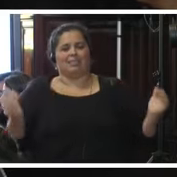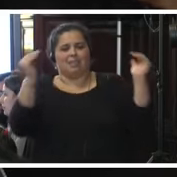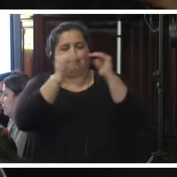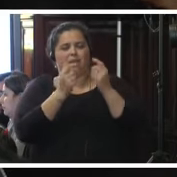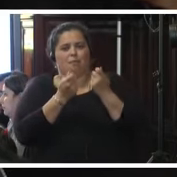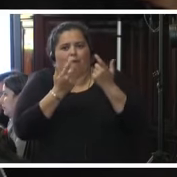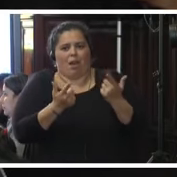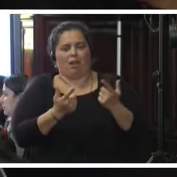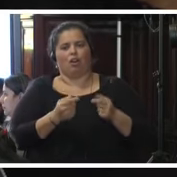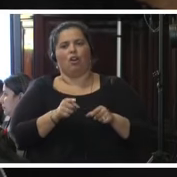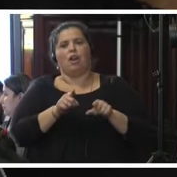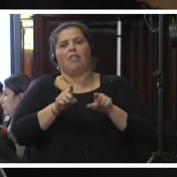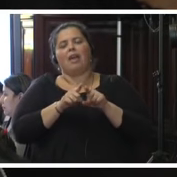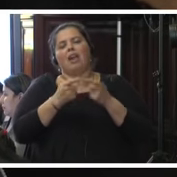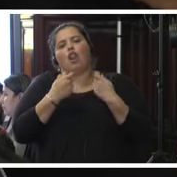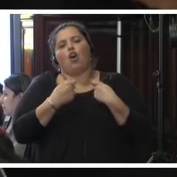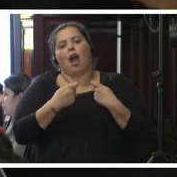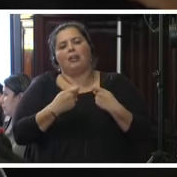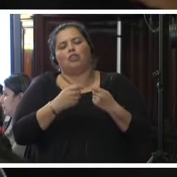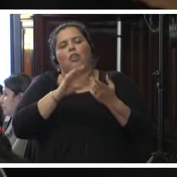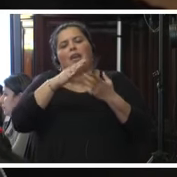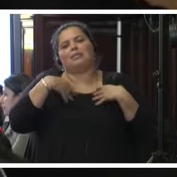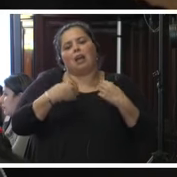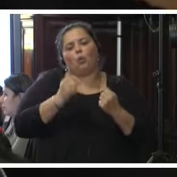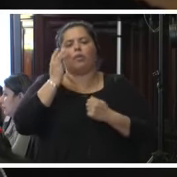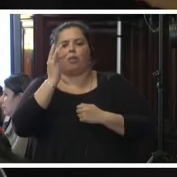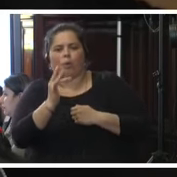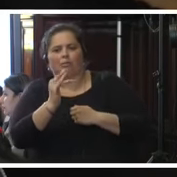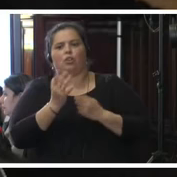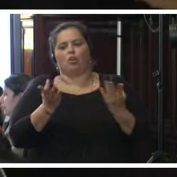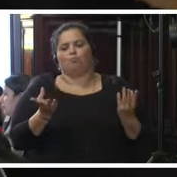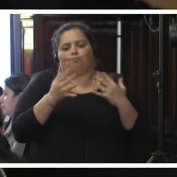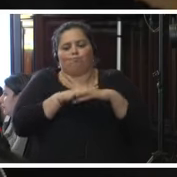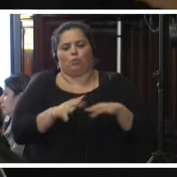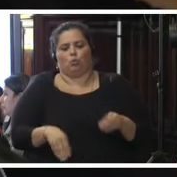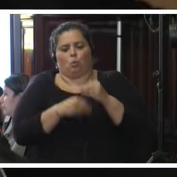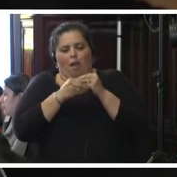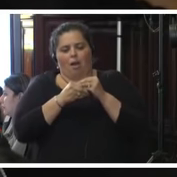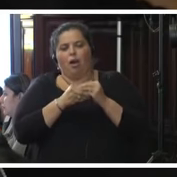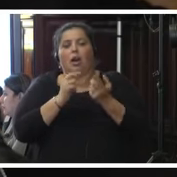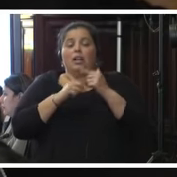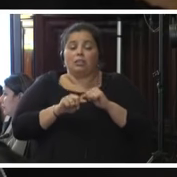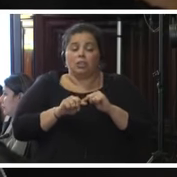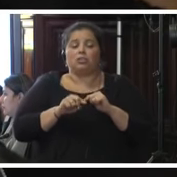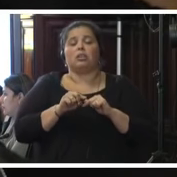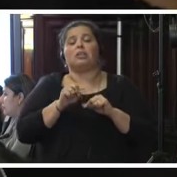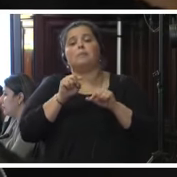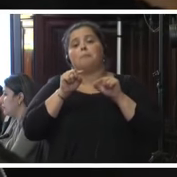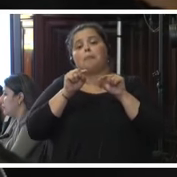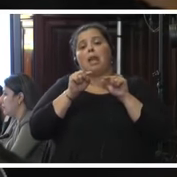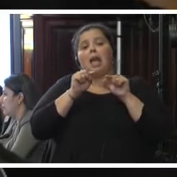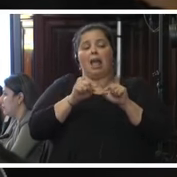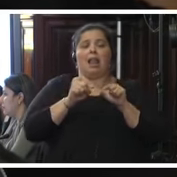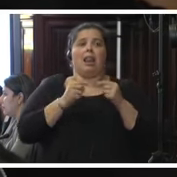somados. O tão prometido legado das Olimpíadas e Copa do Mundo dos investimentos